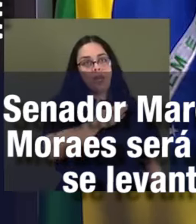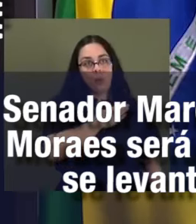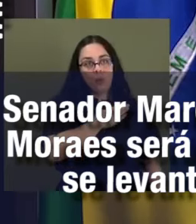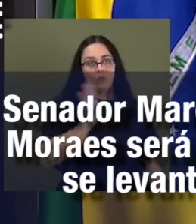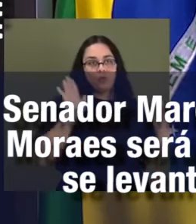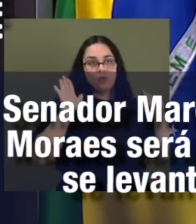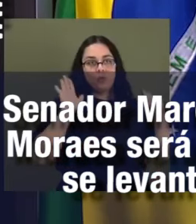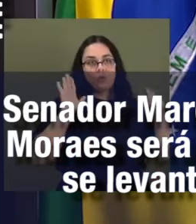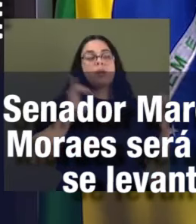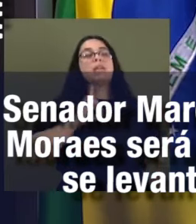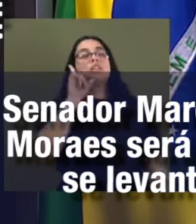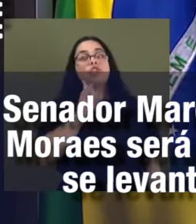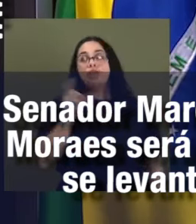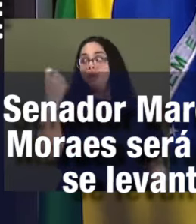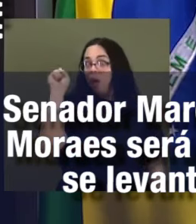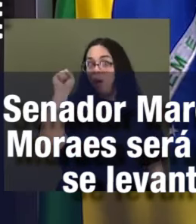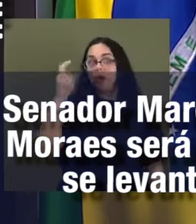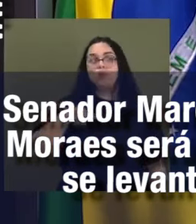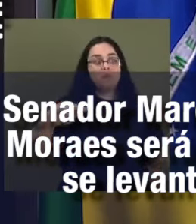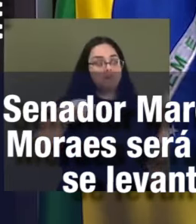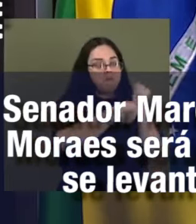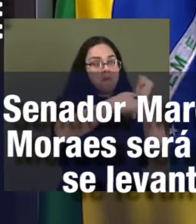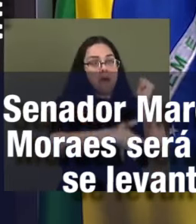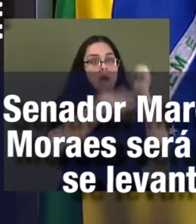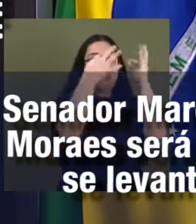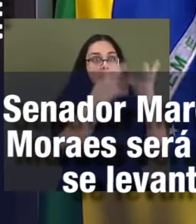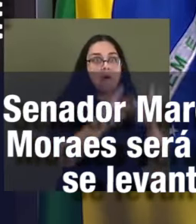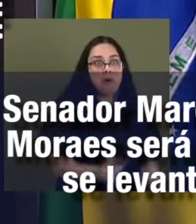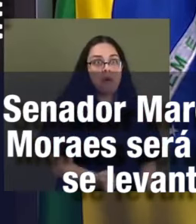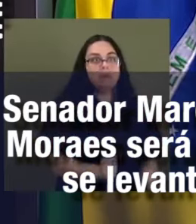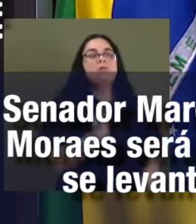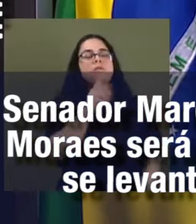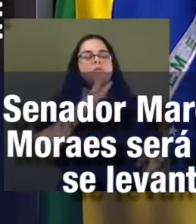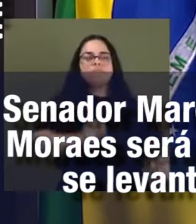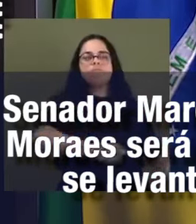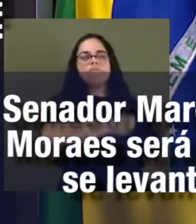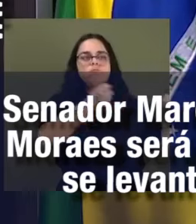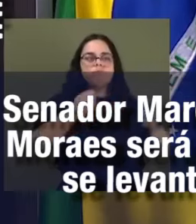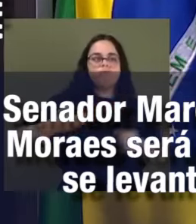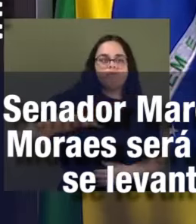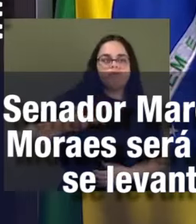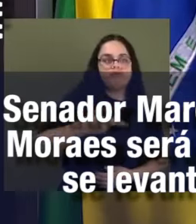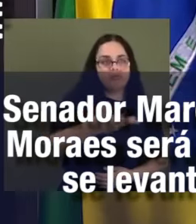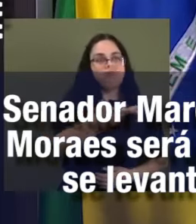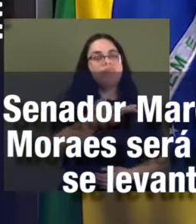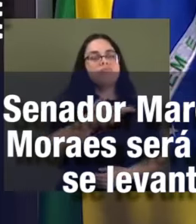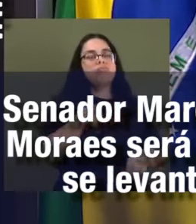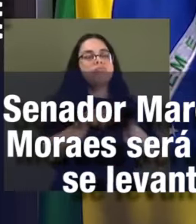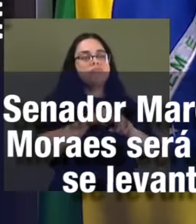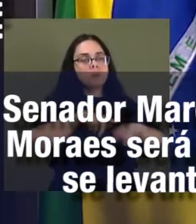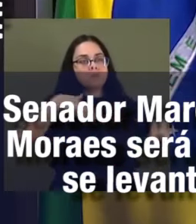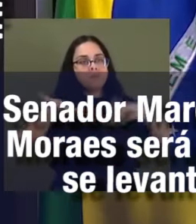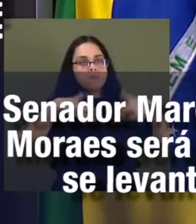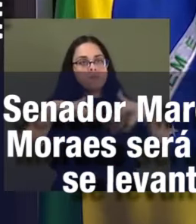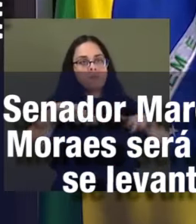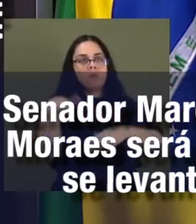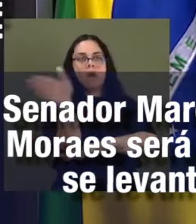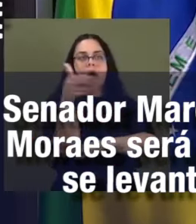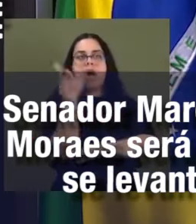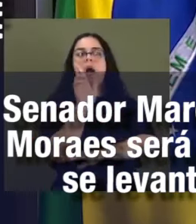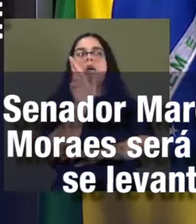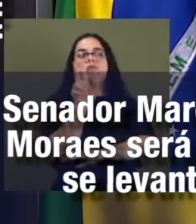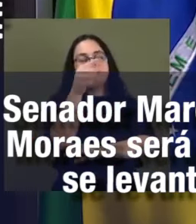caso, fora o dia 8, que eu também denunciei todos. Então, quando vier, vai vir com muita força e velocidade e uma movimentação diplomática que vocês não